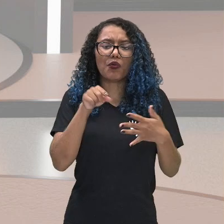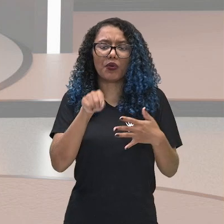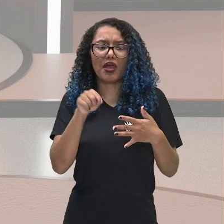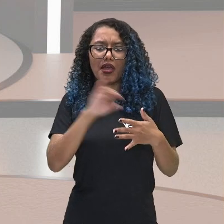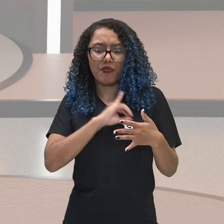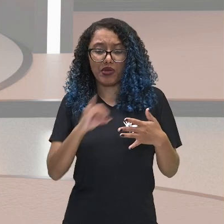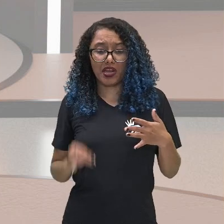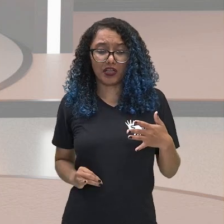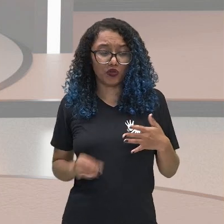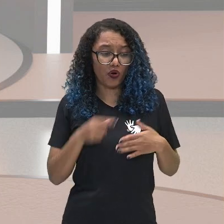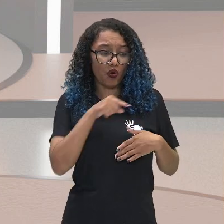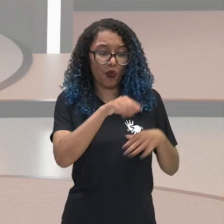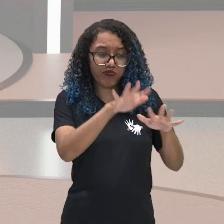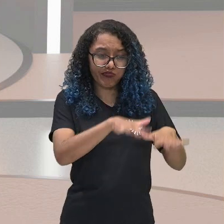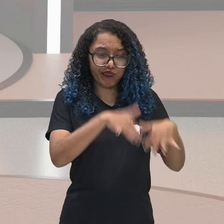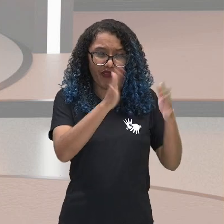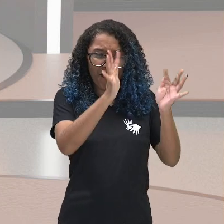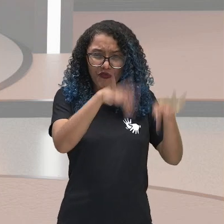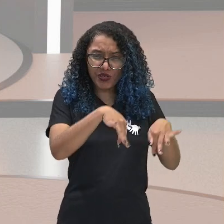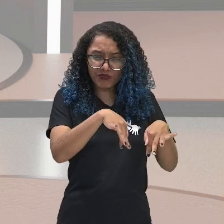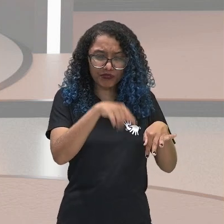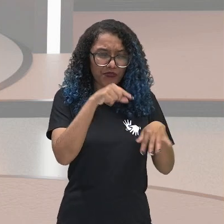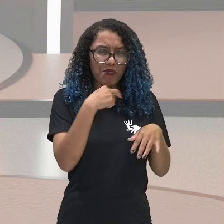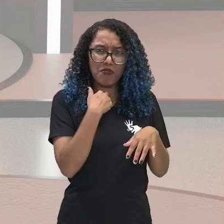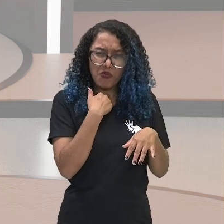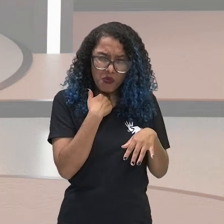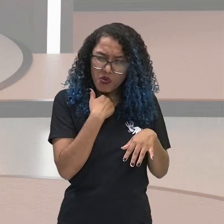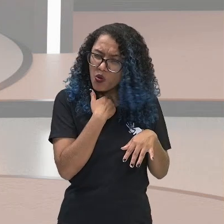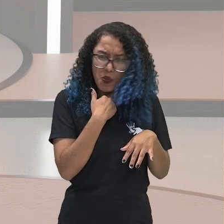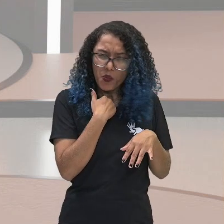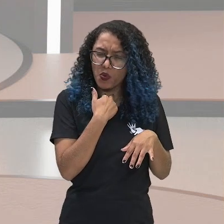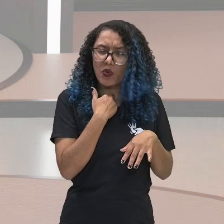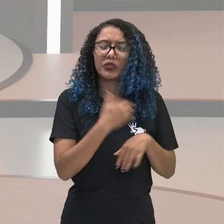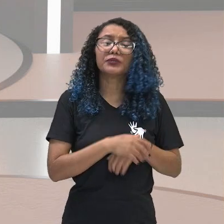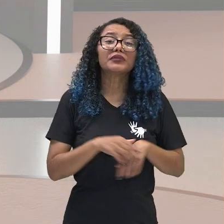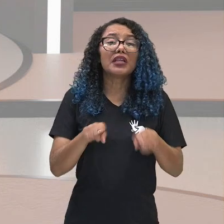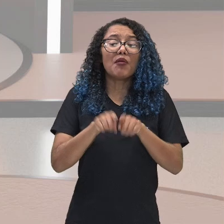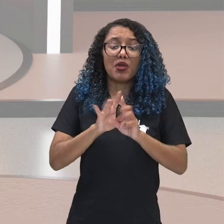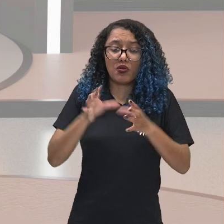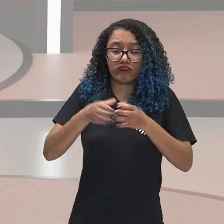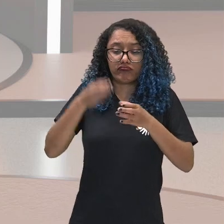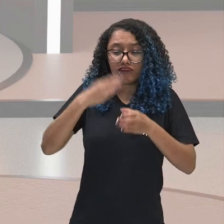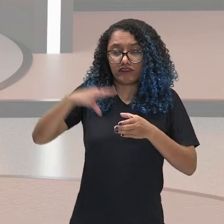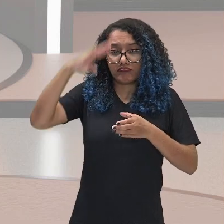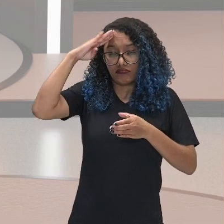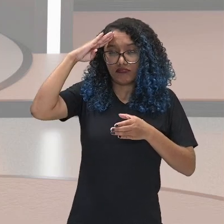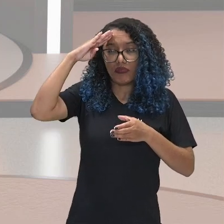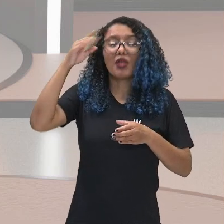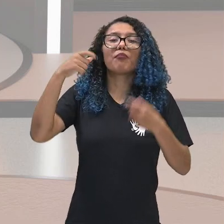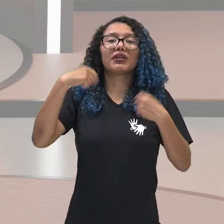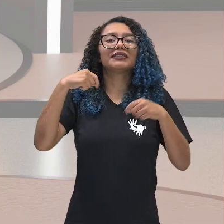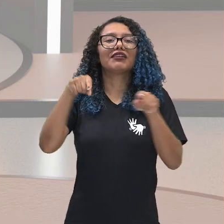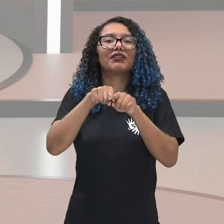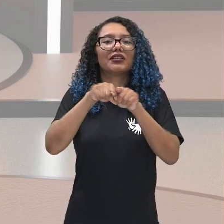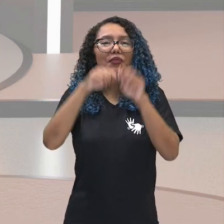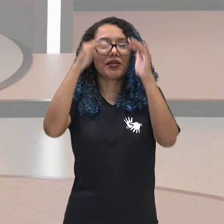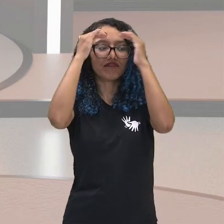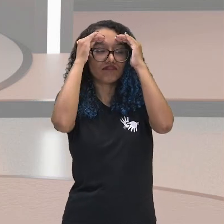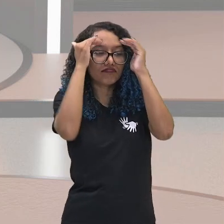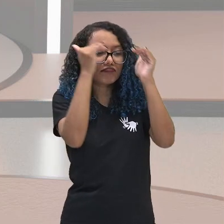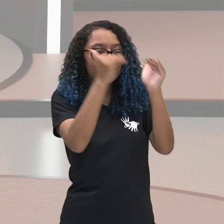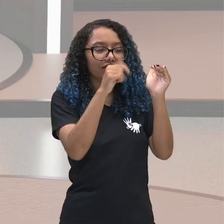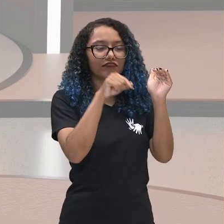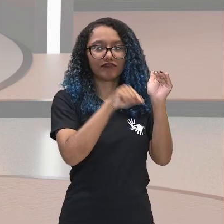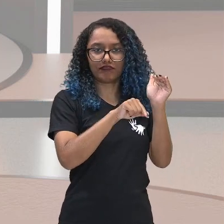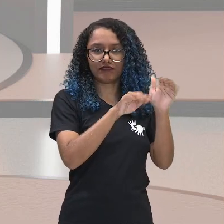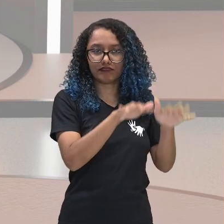parlamento. Diziam ainda que as forças armadas, elas deveriam se submeter à ordem do legislativo e